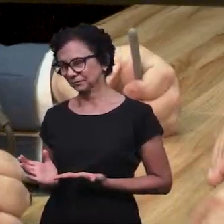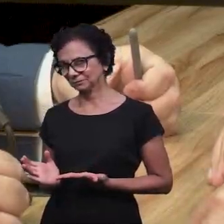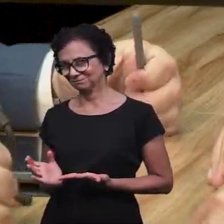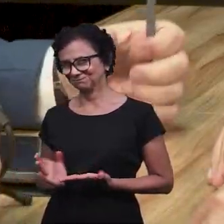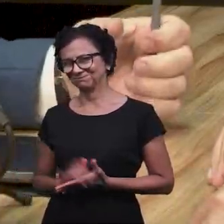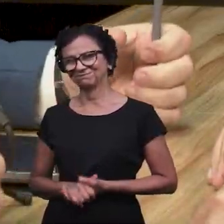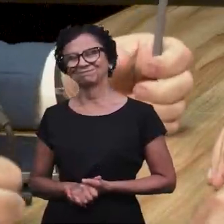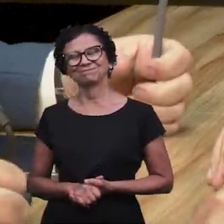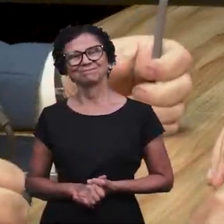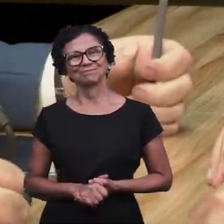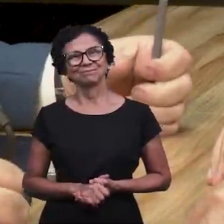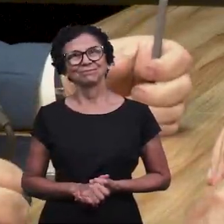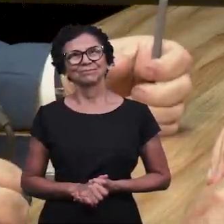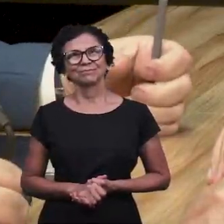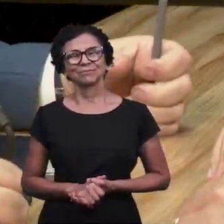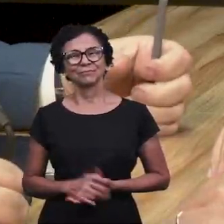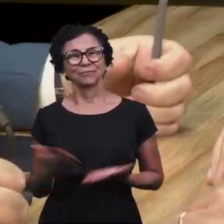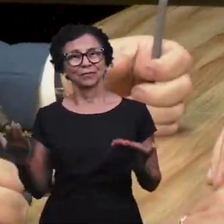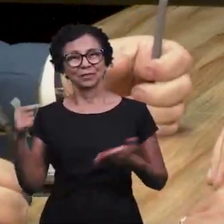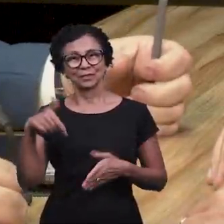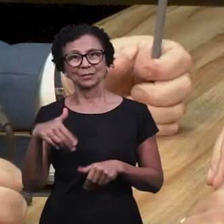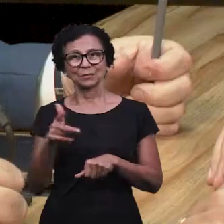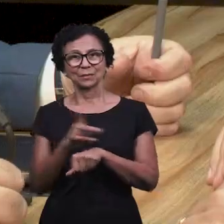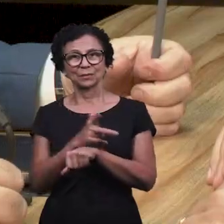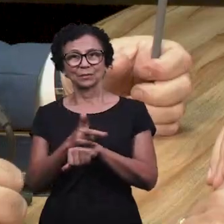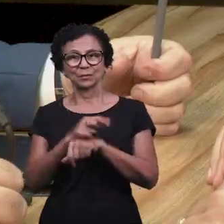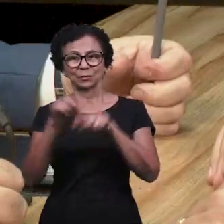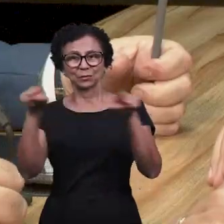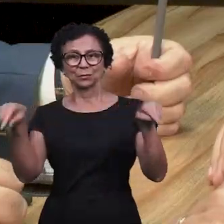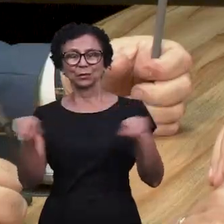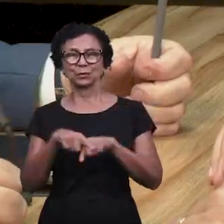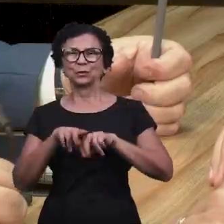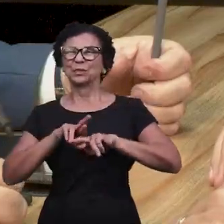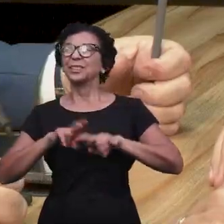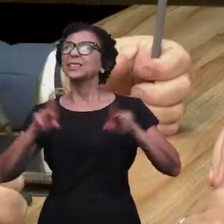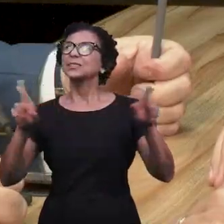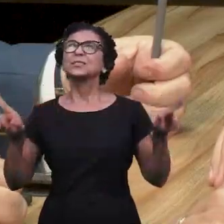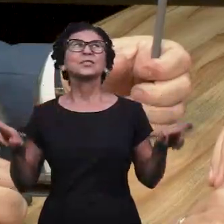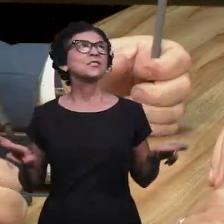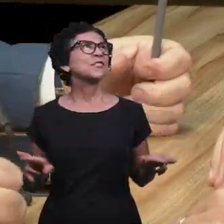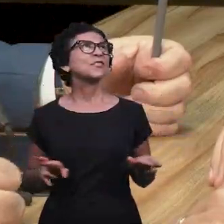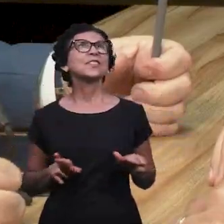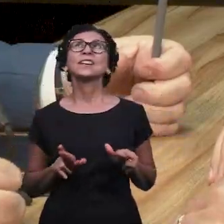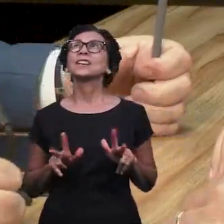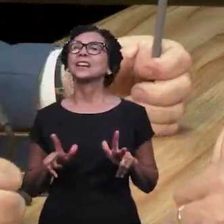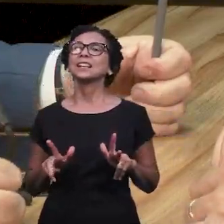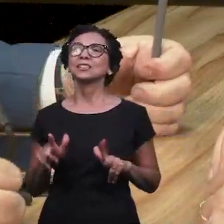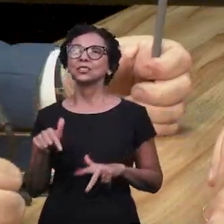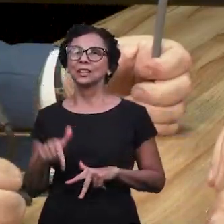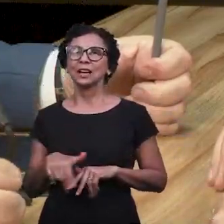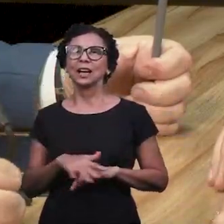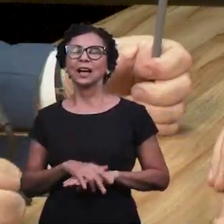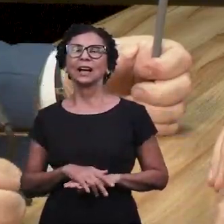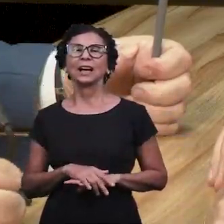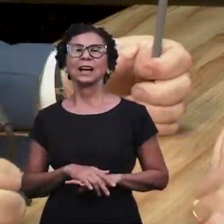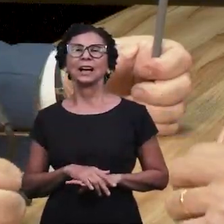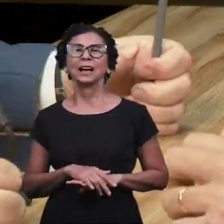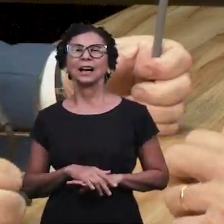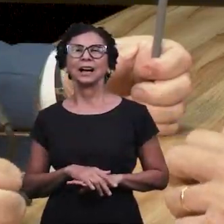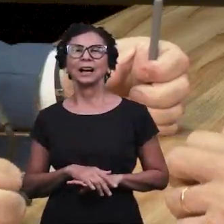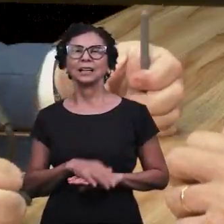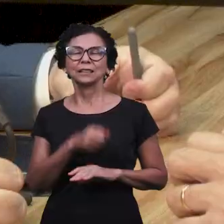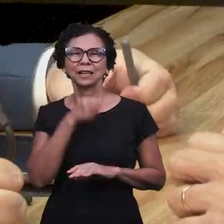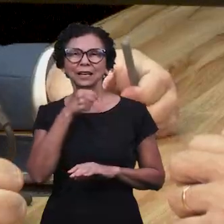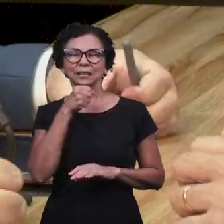momentododireito@presbiterio.org.br. Você pode ver que hoje estamos gravando num estúdio diferente, no estúdio que são feitos os podcasts da